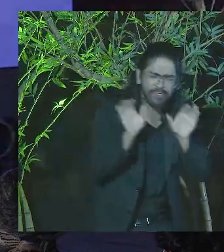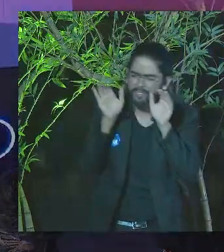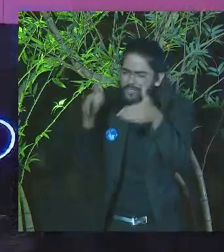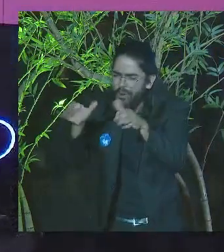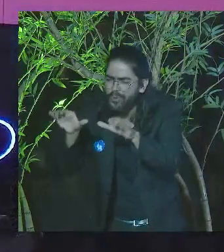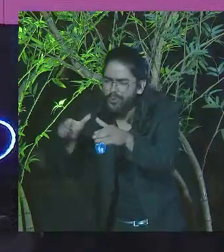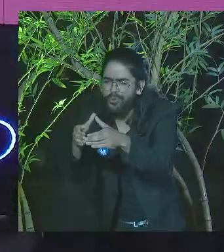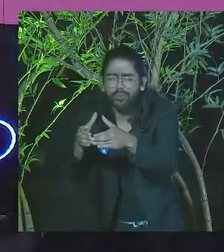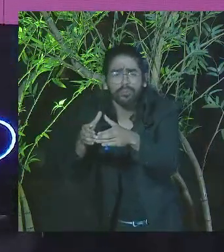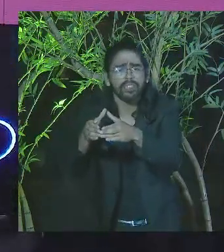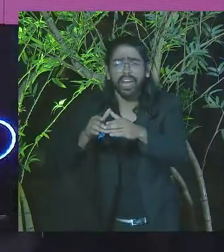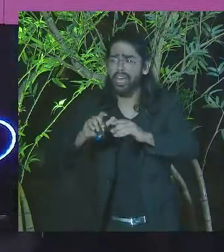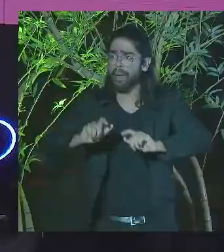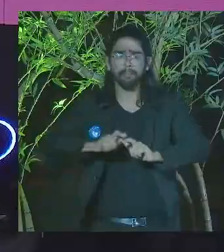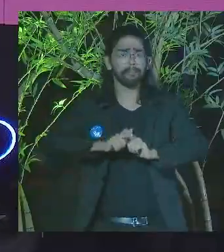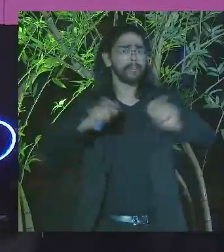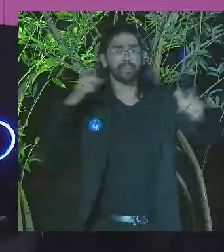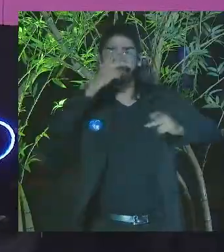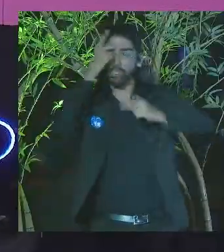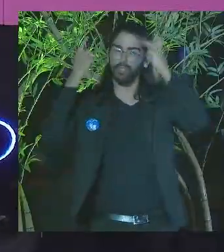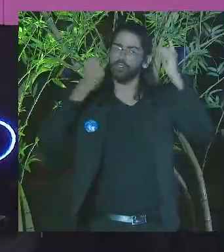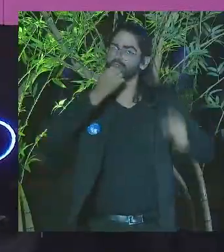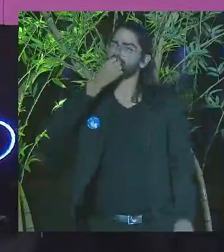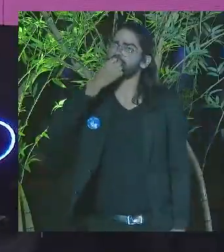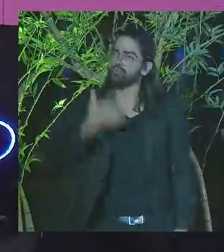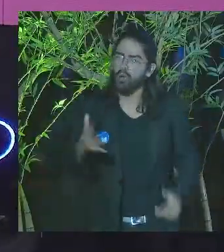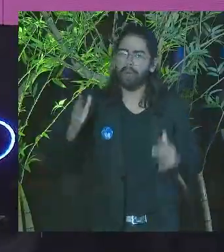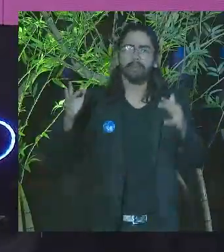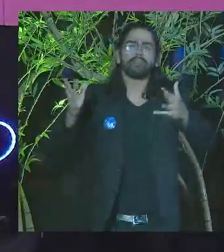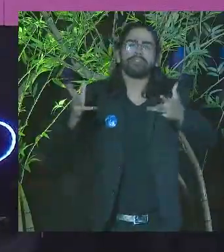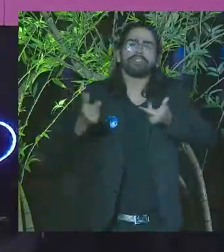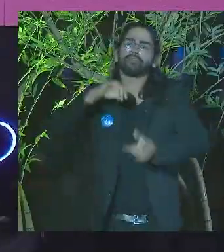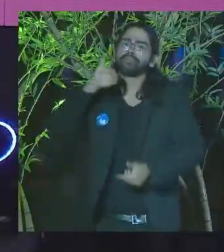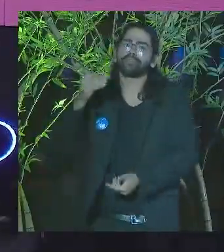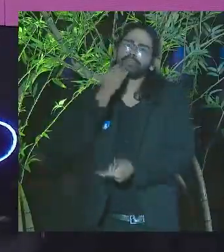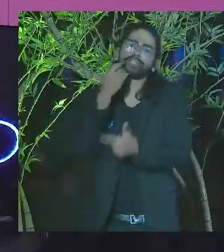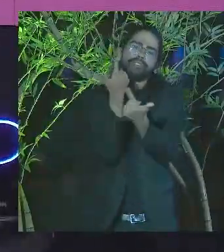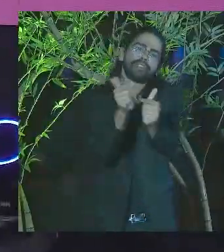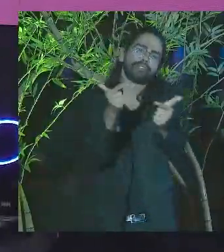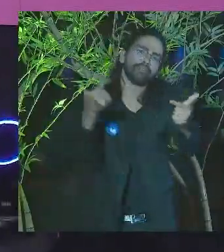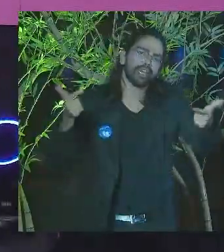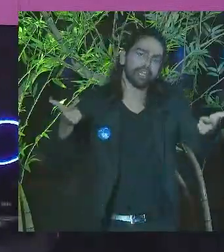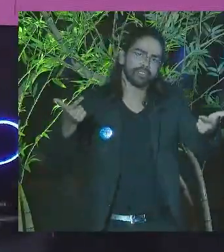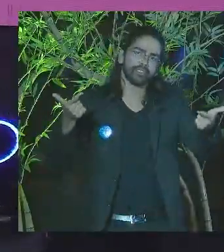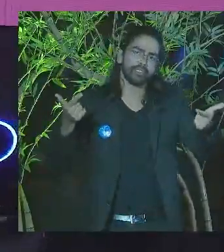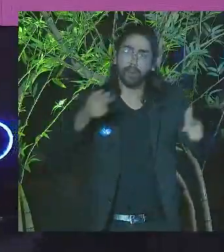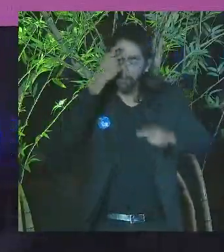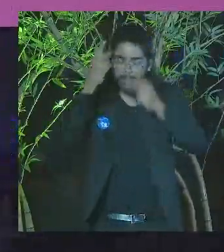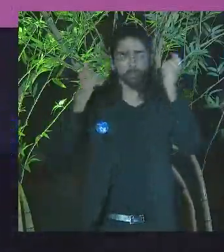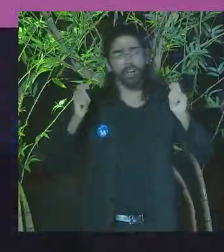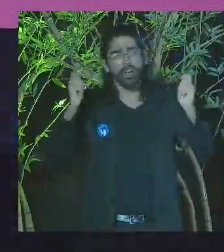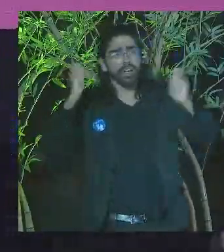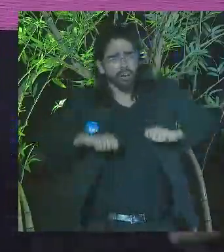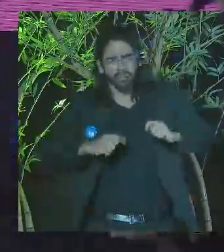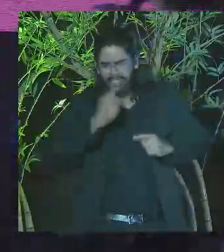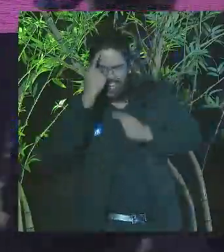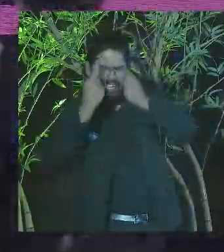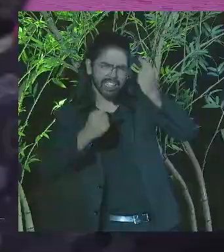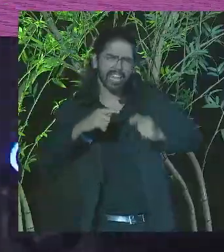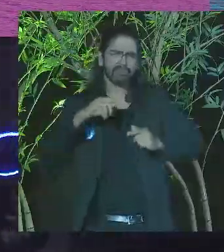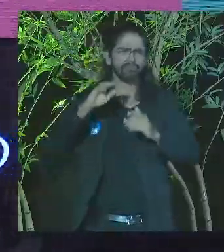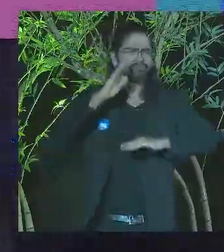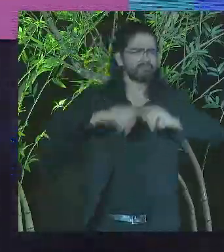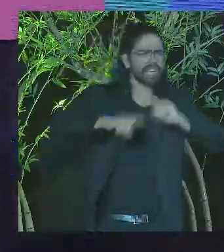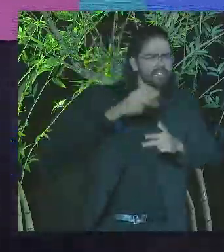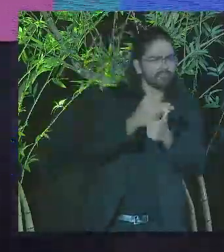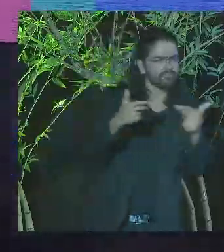a gente deixa de fora gente muito talentosa, gente incrível, né, que deveria estar criando produtos e soluções para